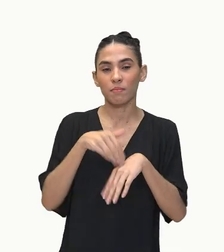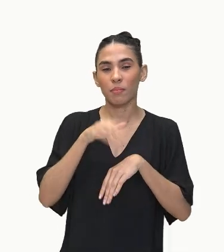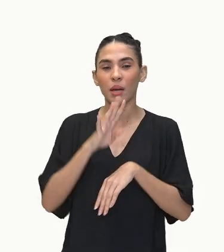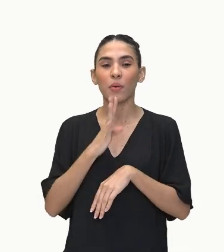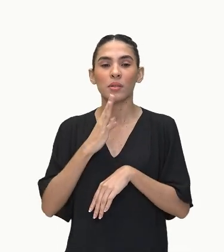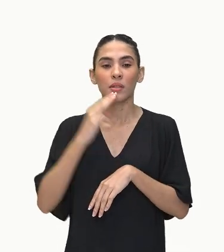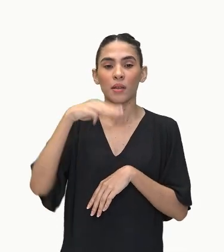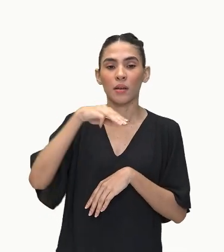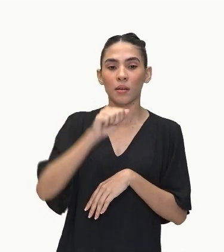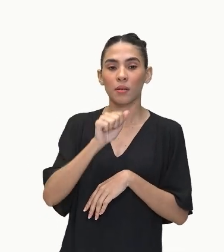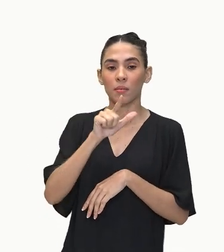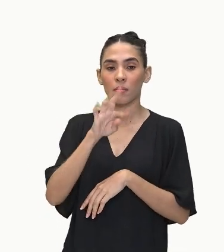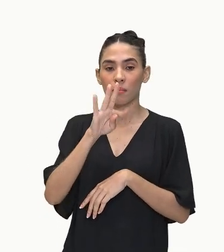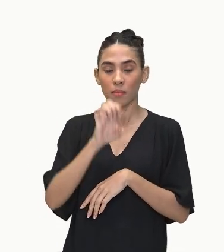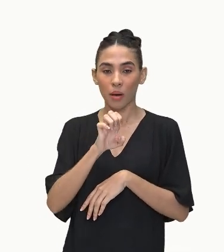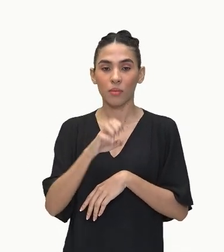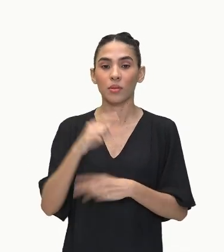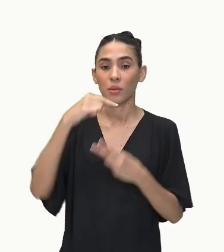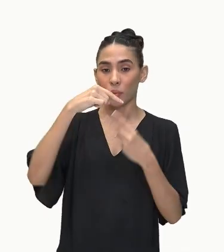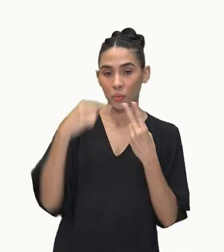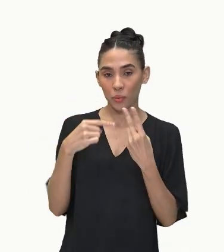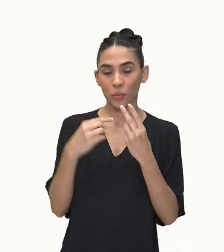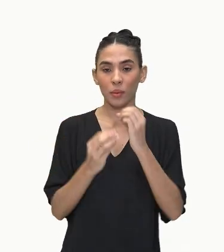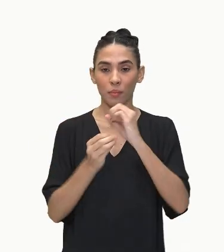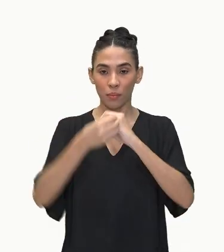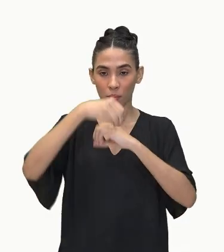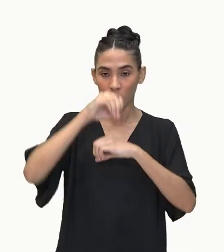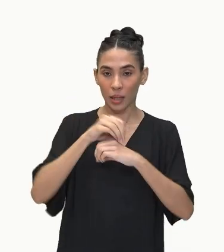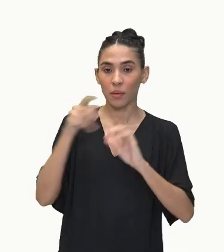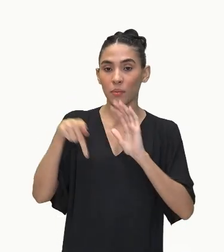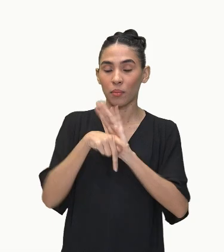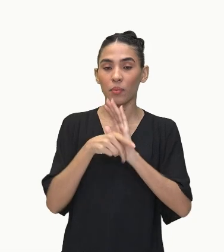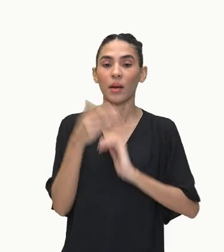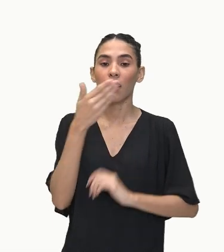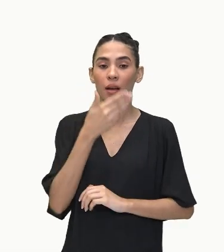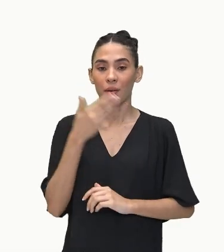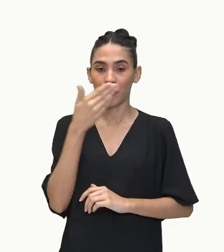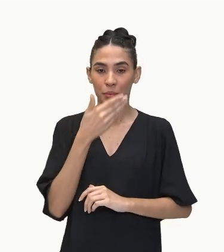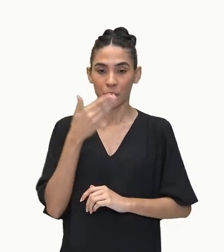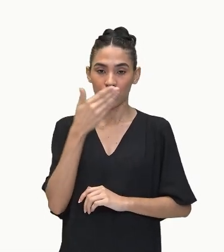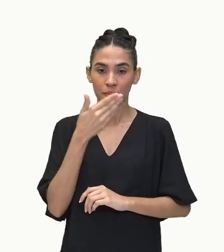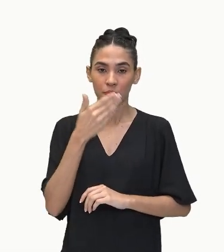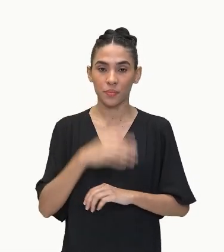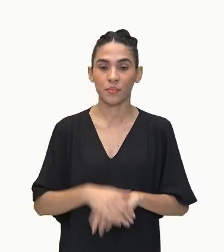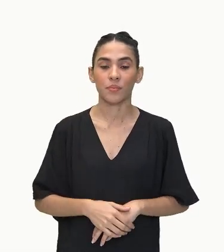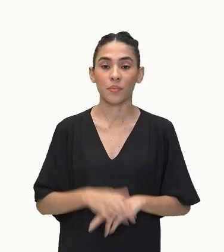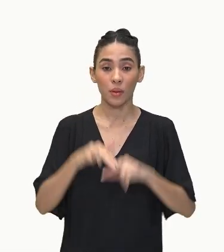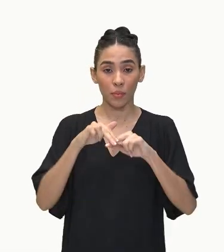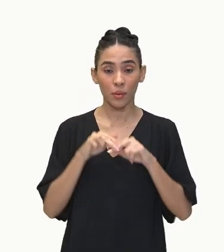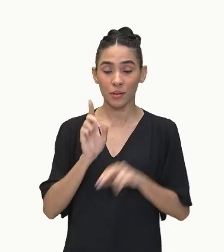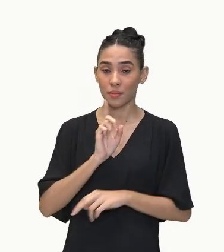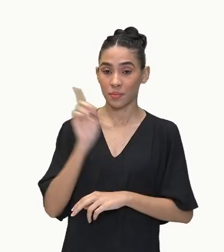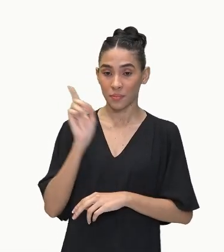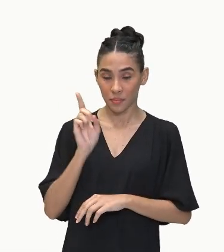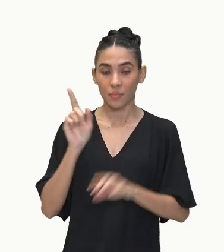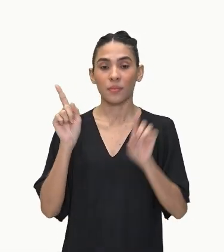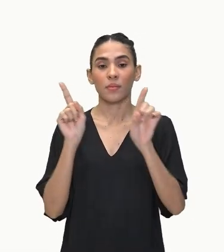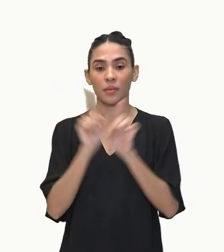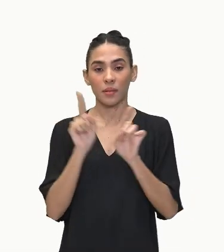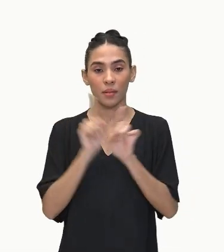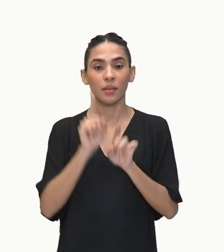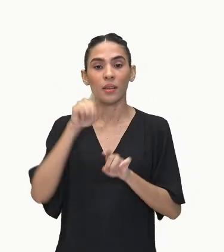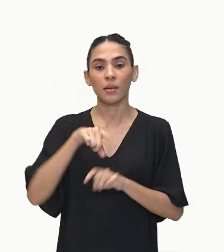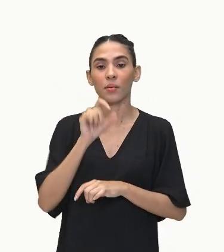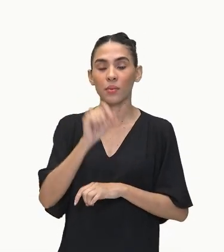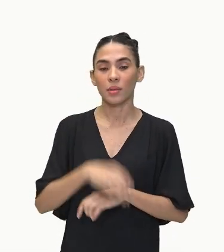ela é formada por 2 moléculas de glicose. Portanto, a maltose também